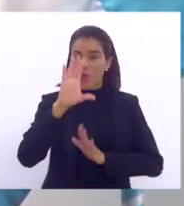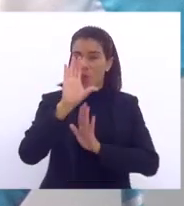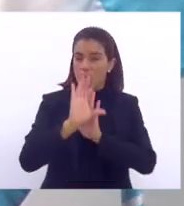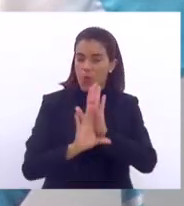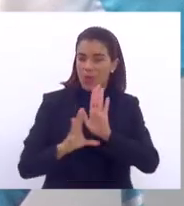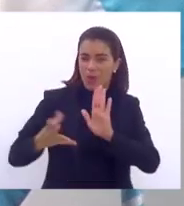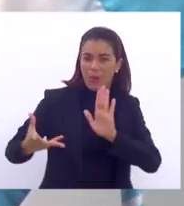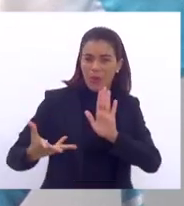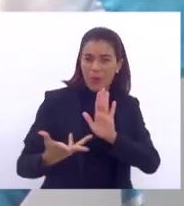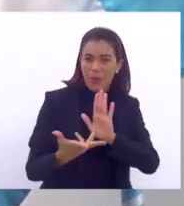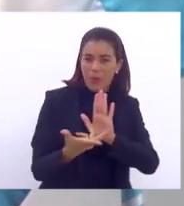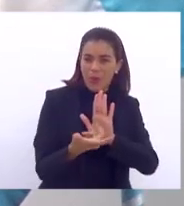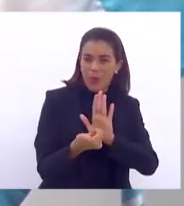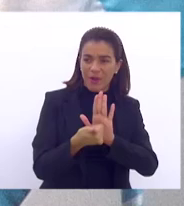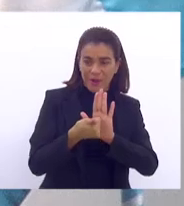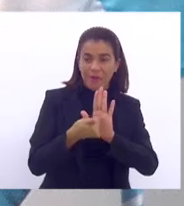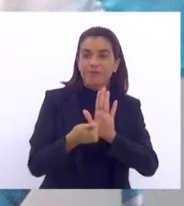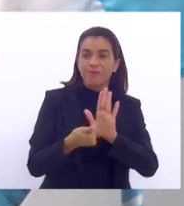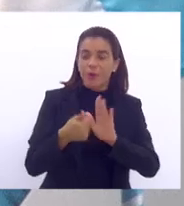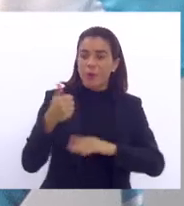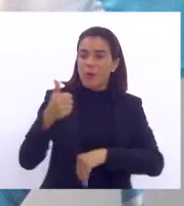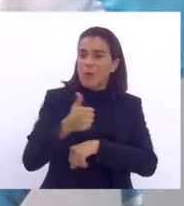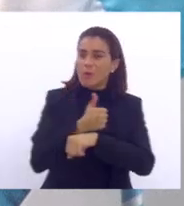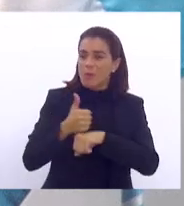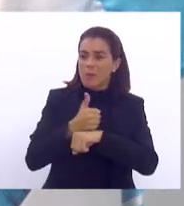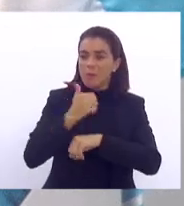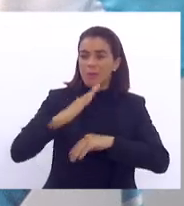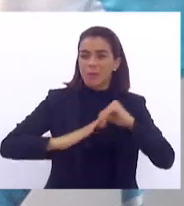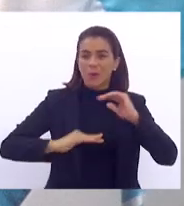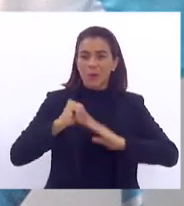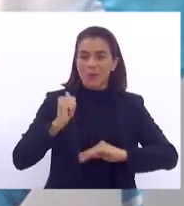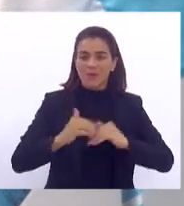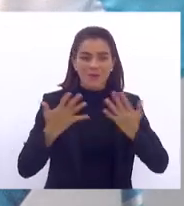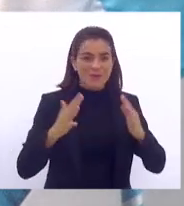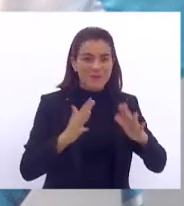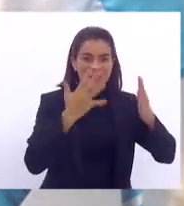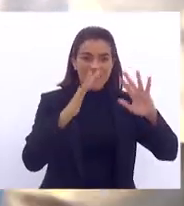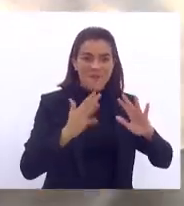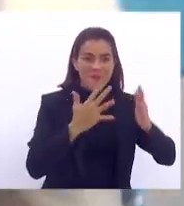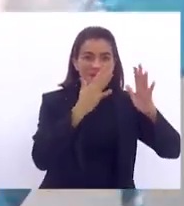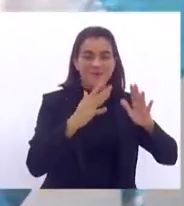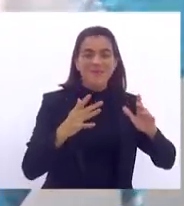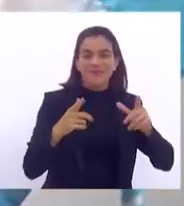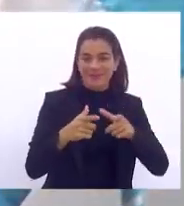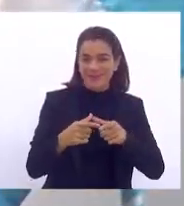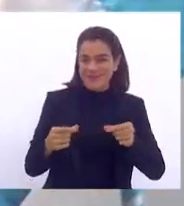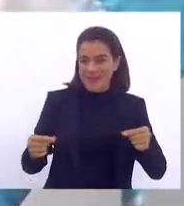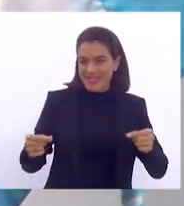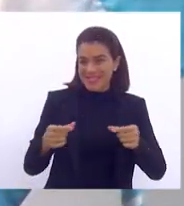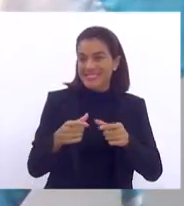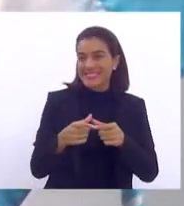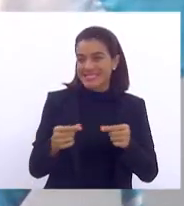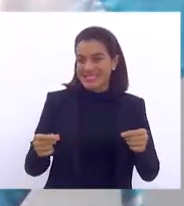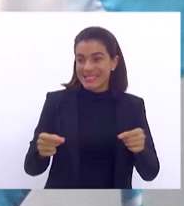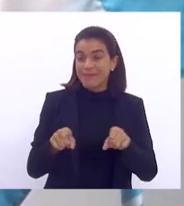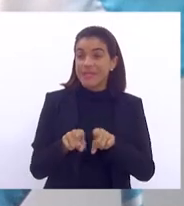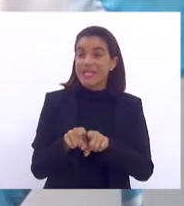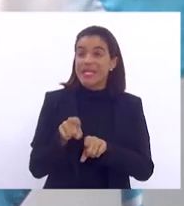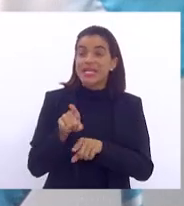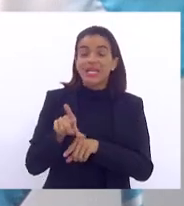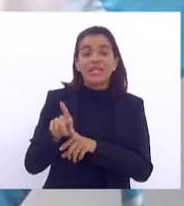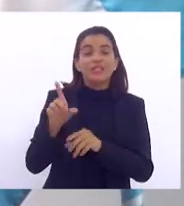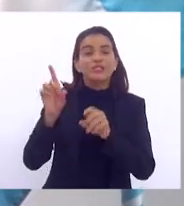maravilhoso primoroso um profissional festejado no distrito federal especializado em Direito norte